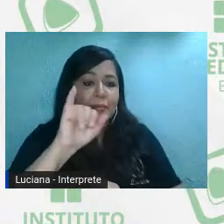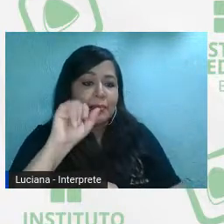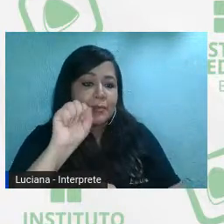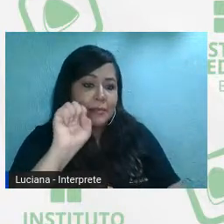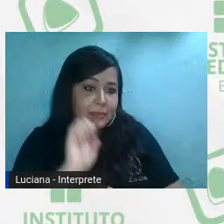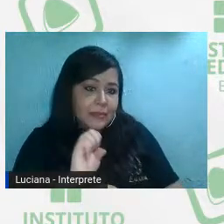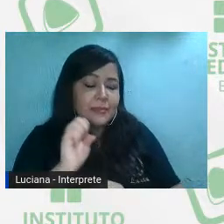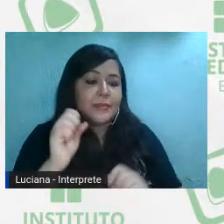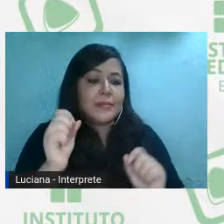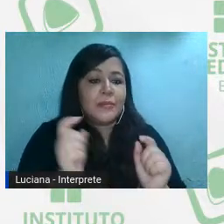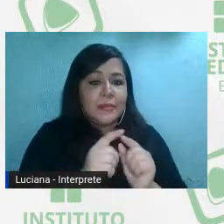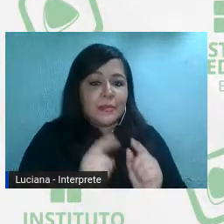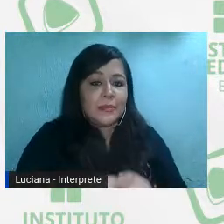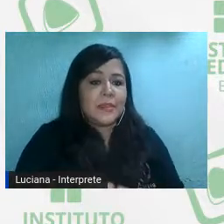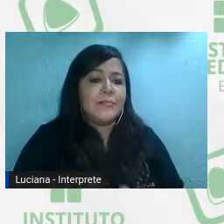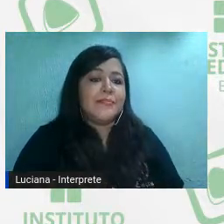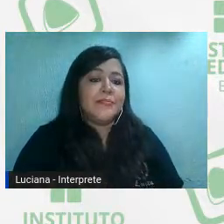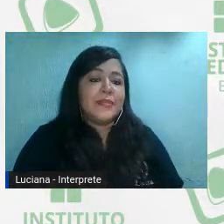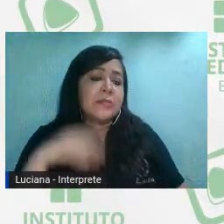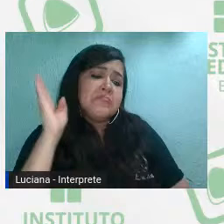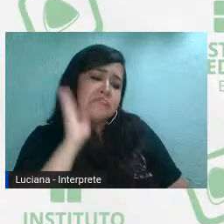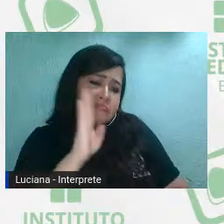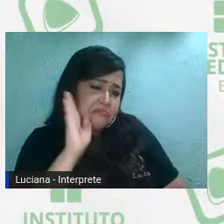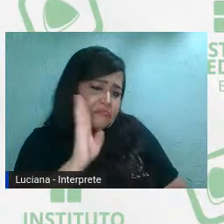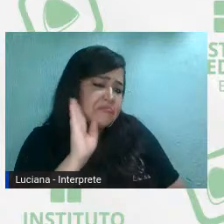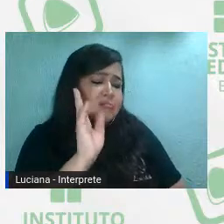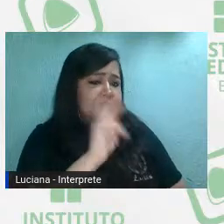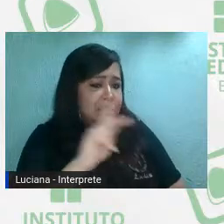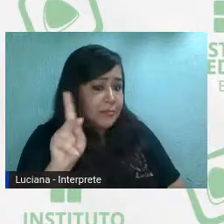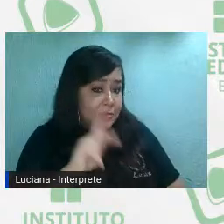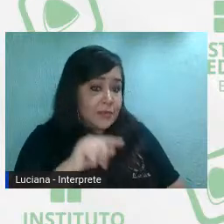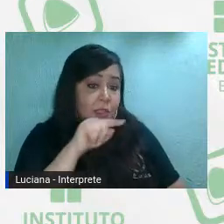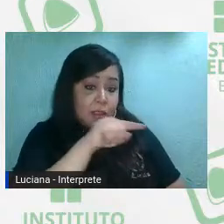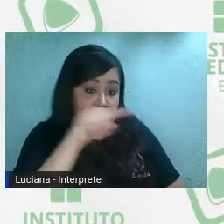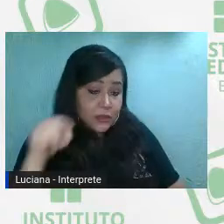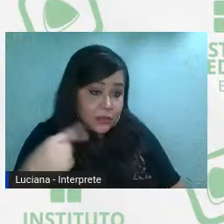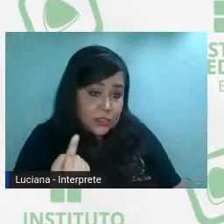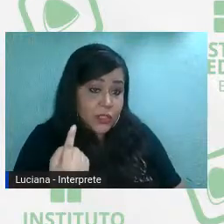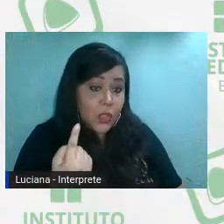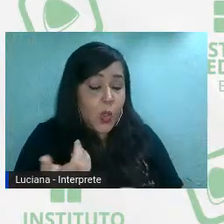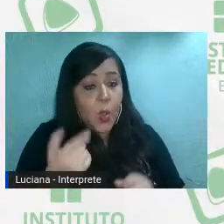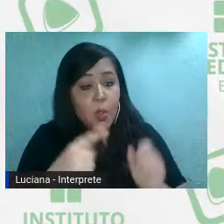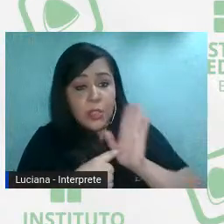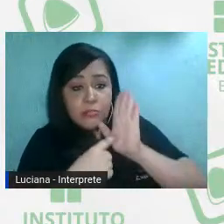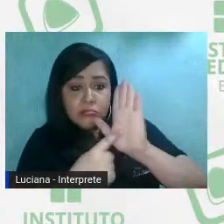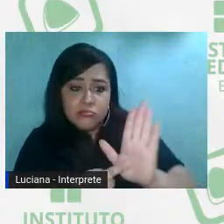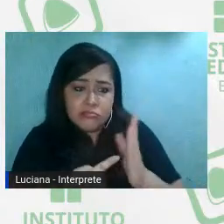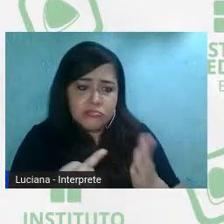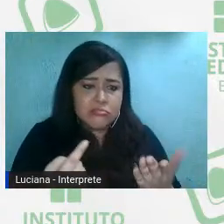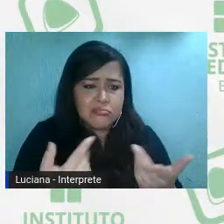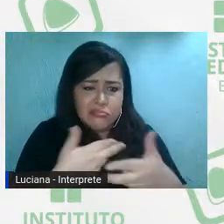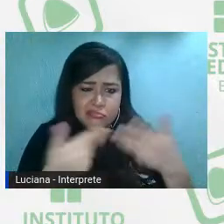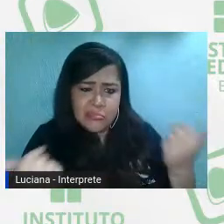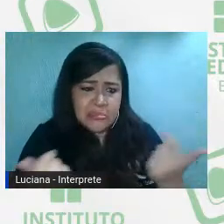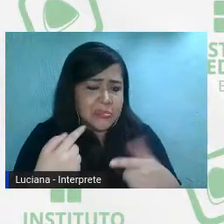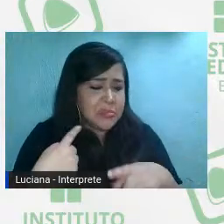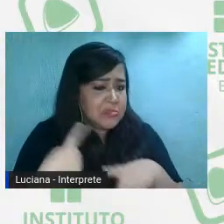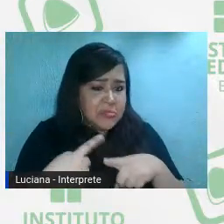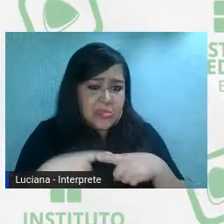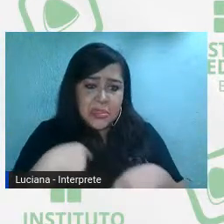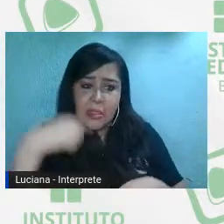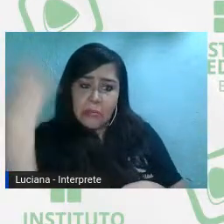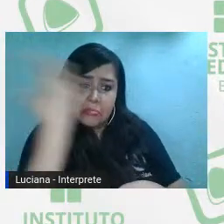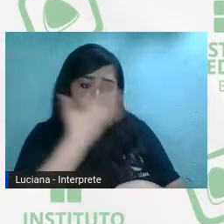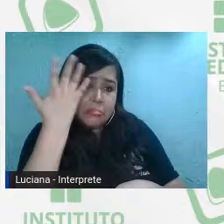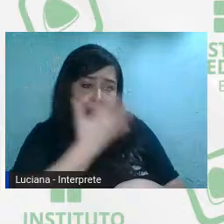Bacana, professor. O senhor está compartilhando alguma coisa? Porque não aparece nada aqui na minha tela.